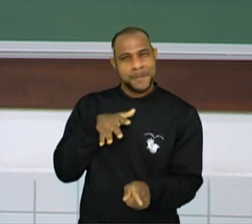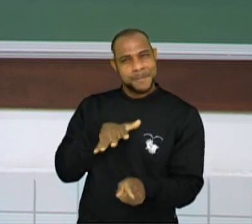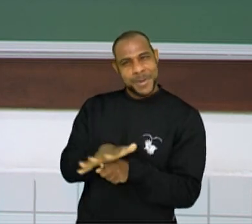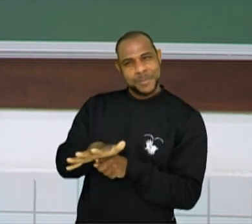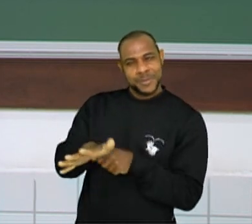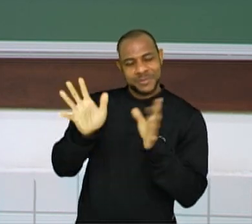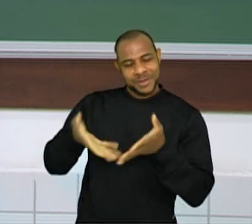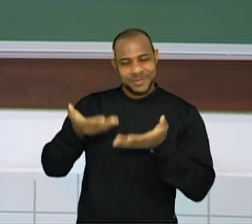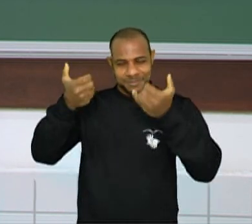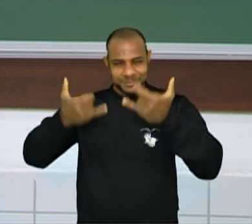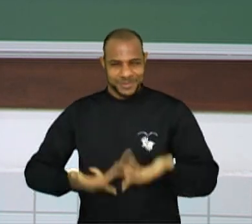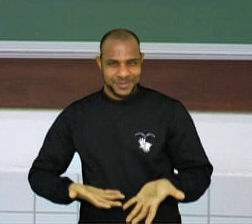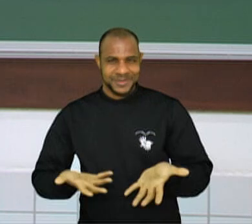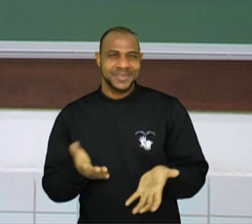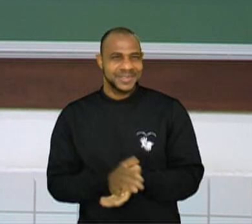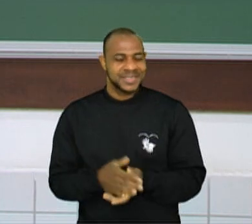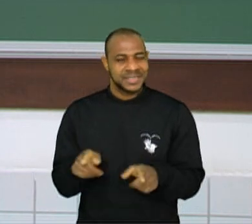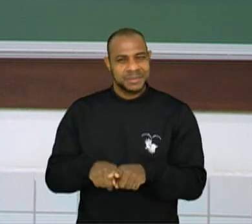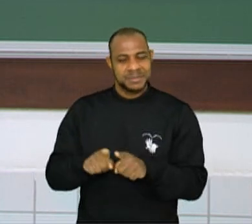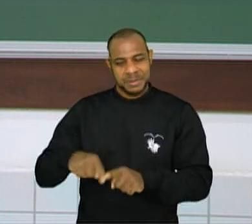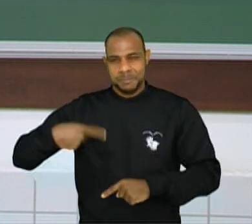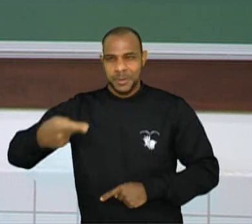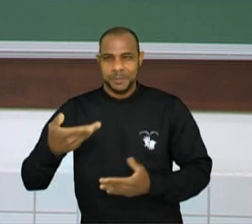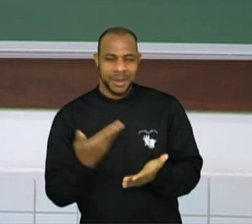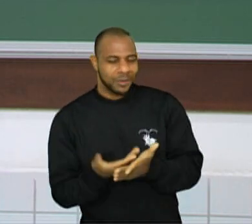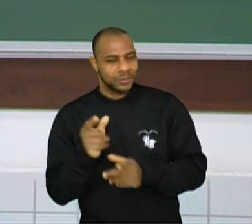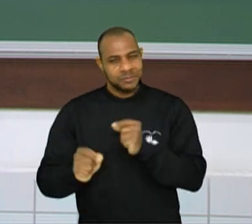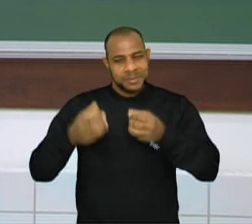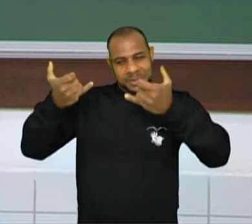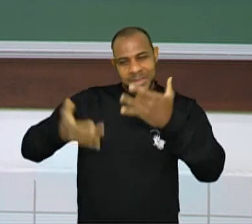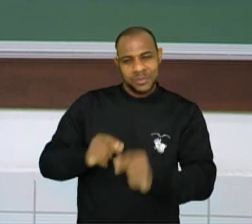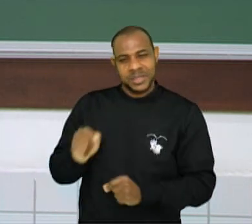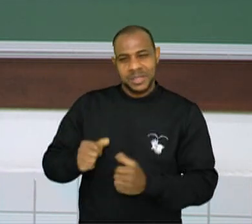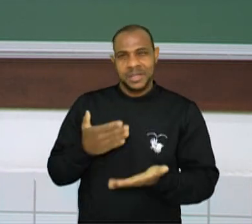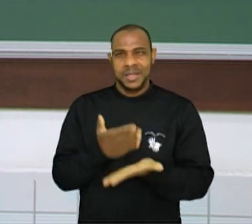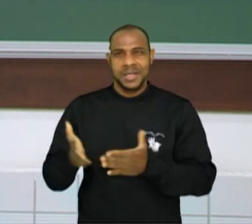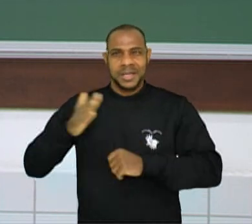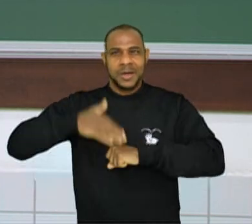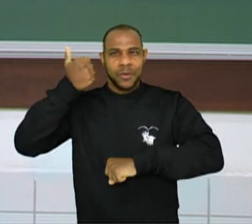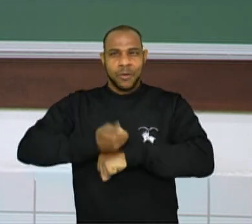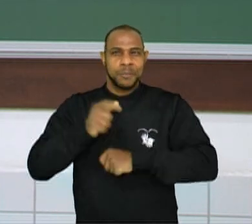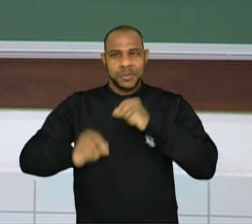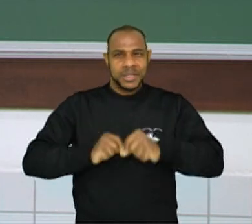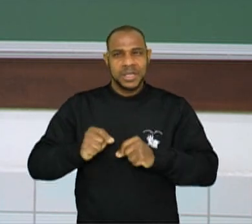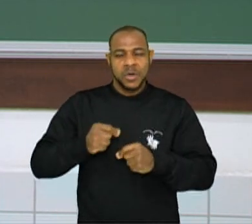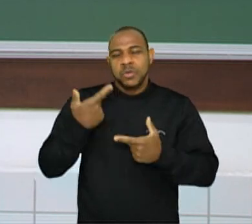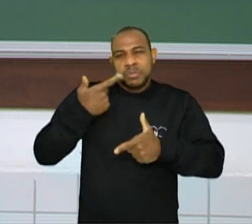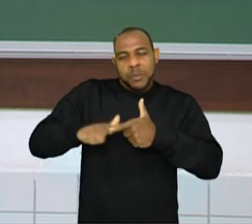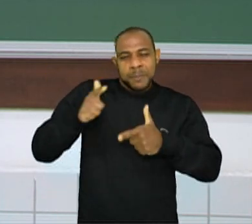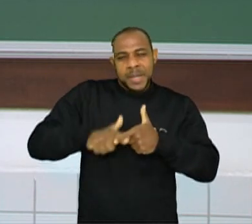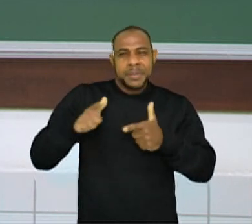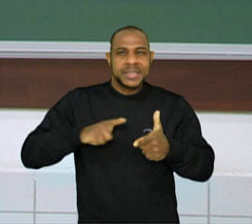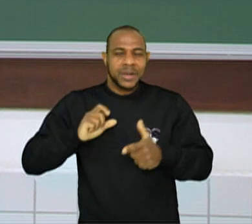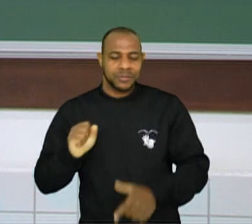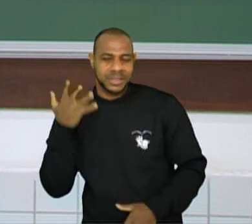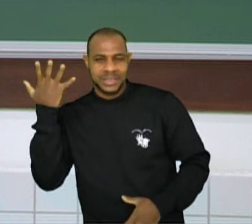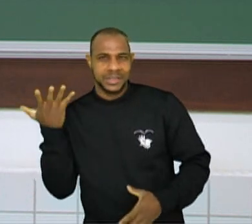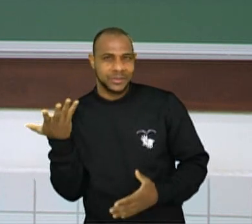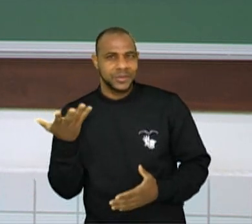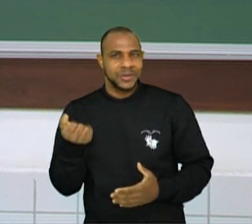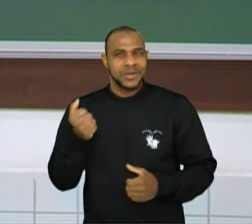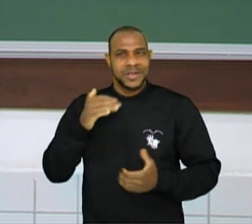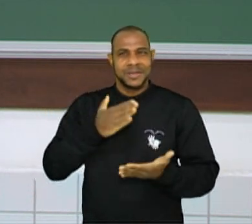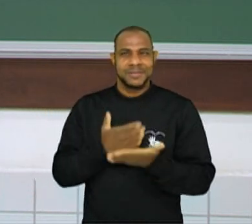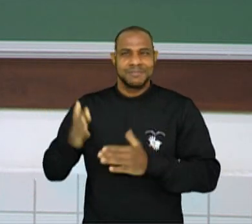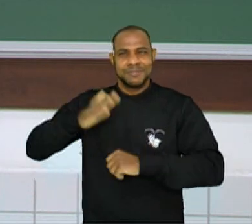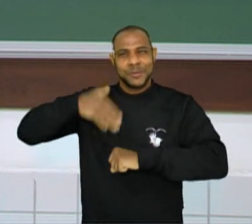aula 41 e nas próximas aulas vamos tratar do golpe e das consequências do golpe, que foram aí a